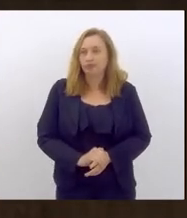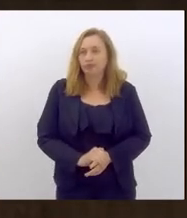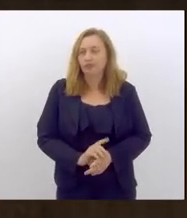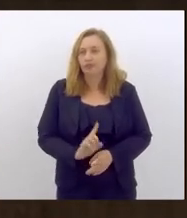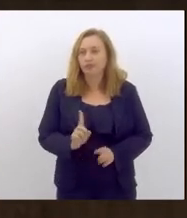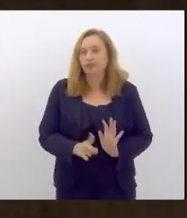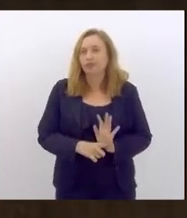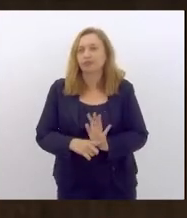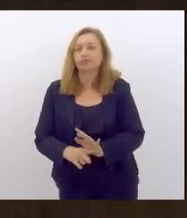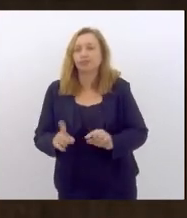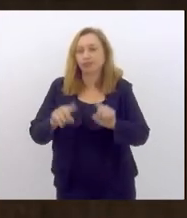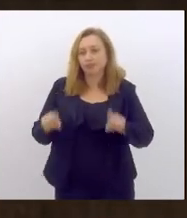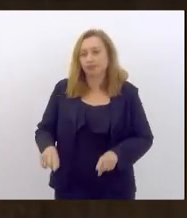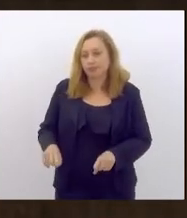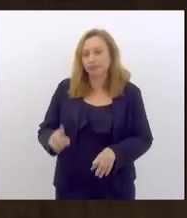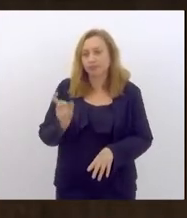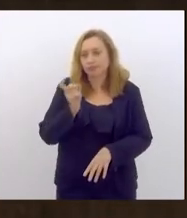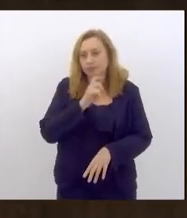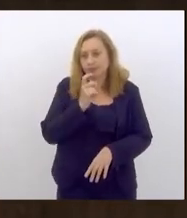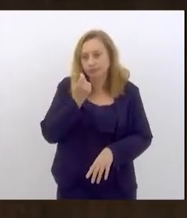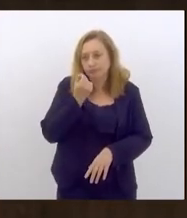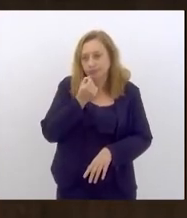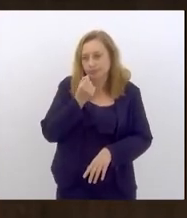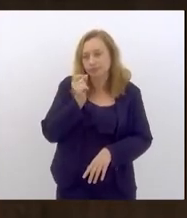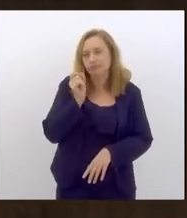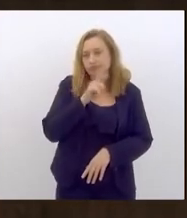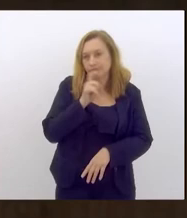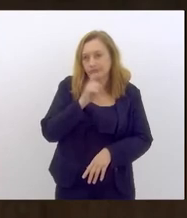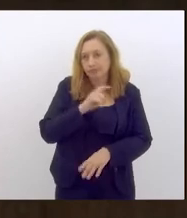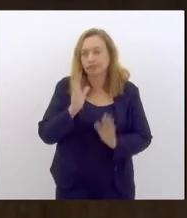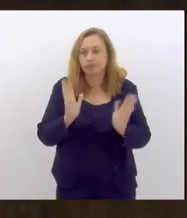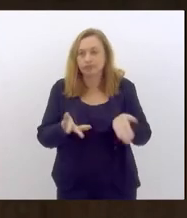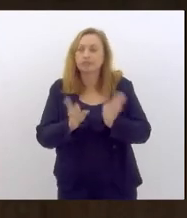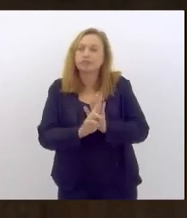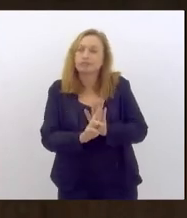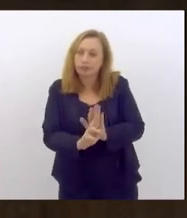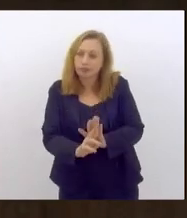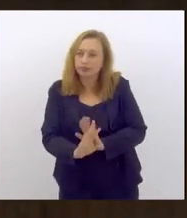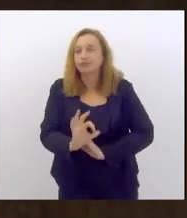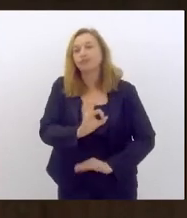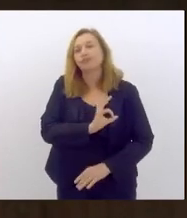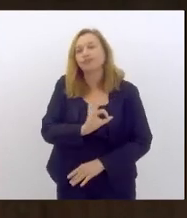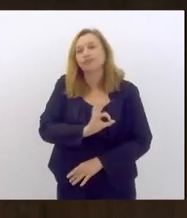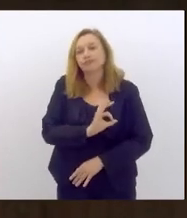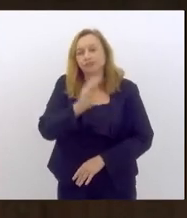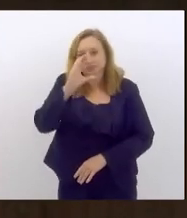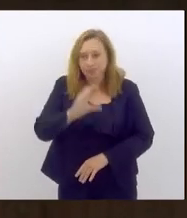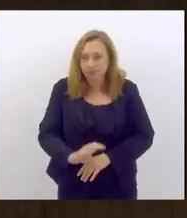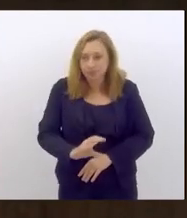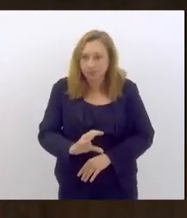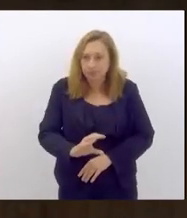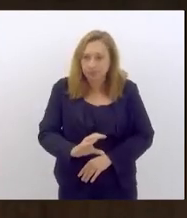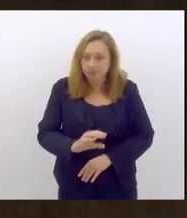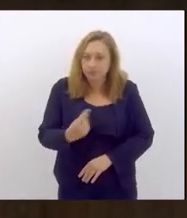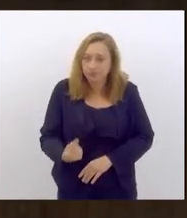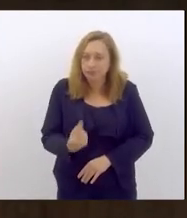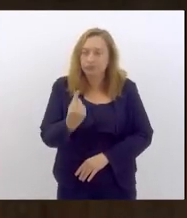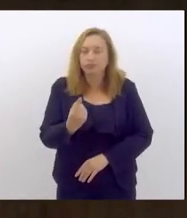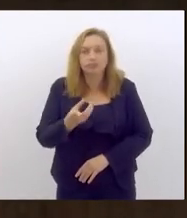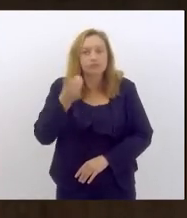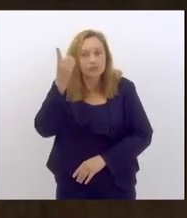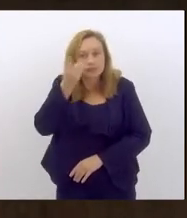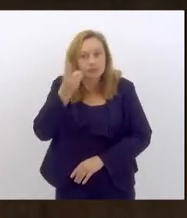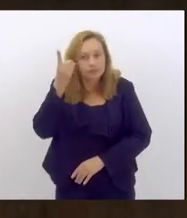não é verdade. Então, que bom que eu hoje, representando a Polícia Civil, como única